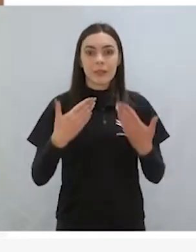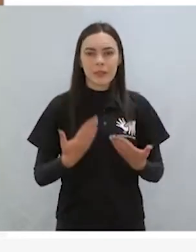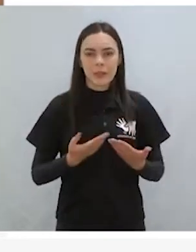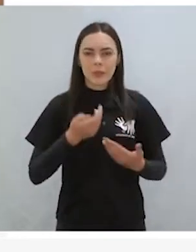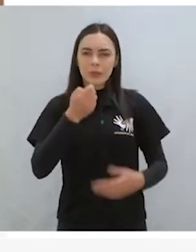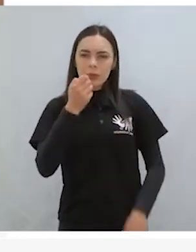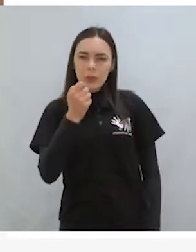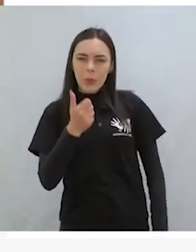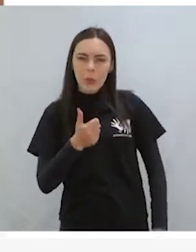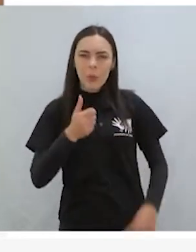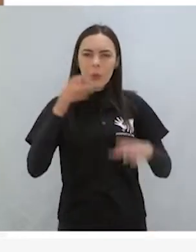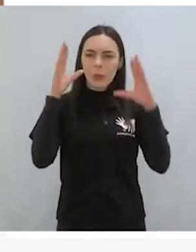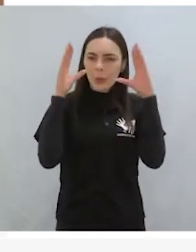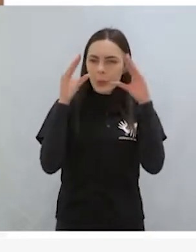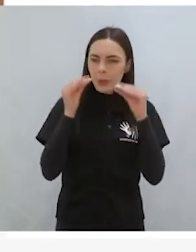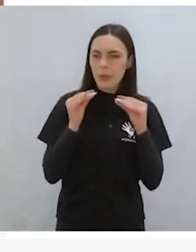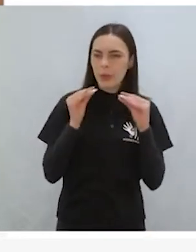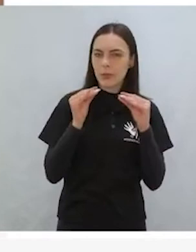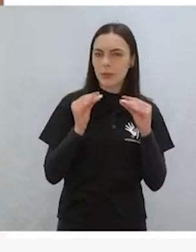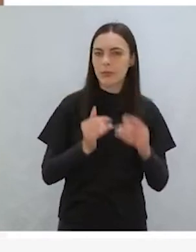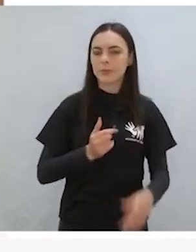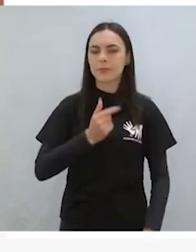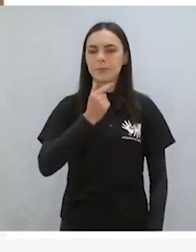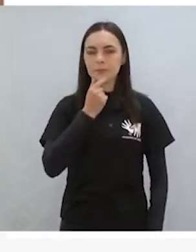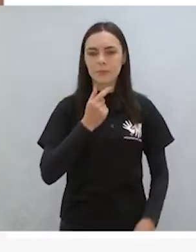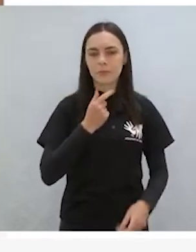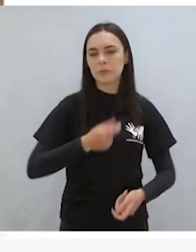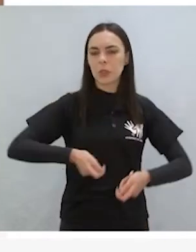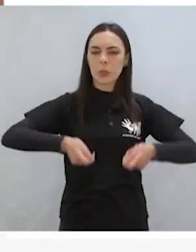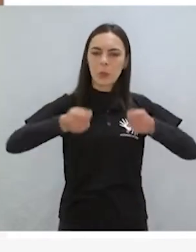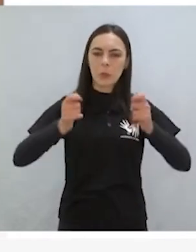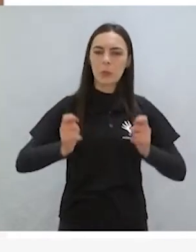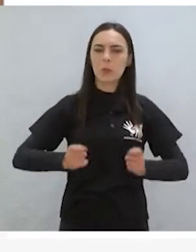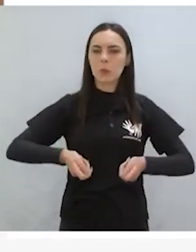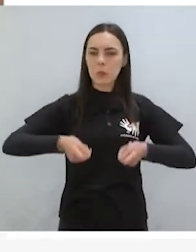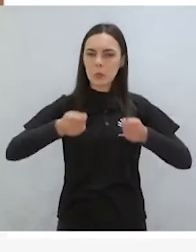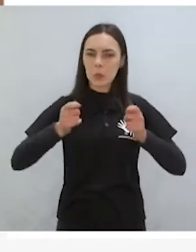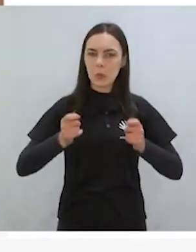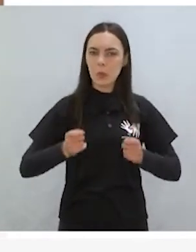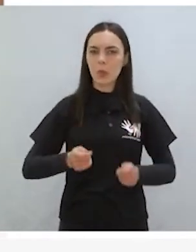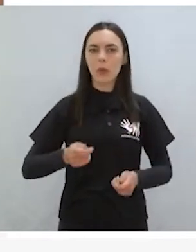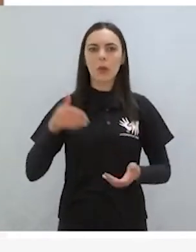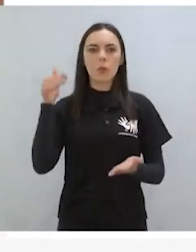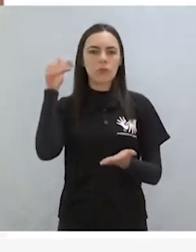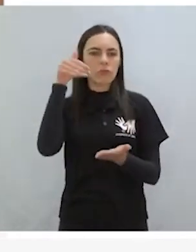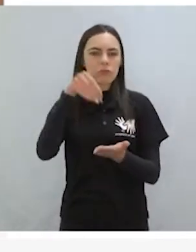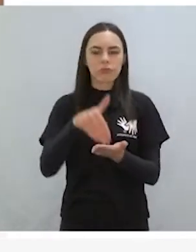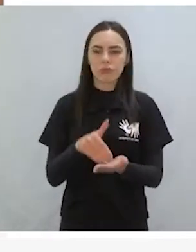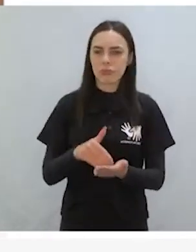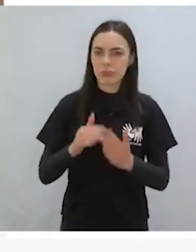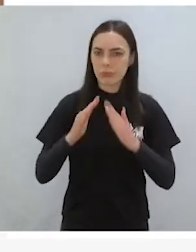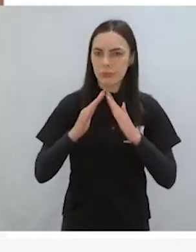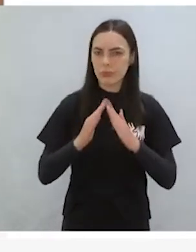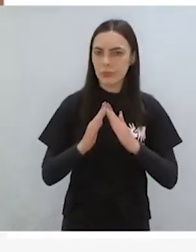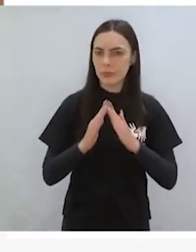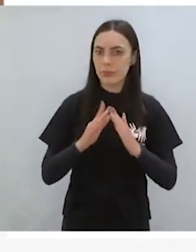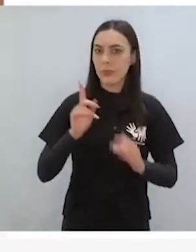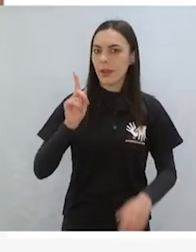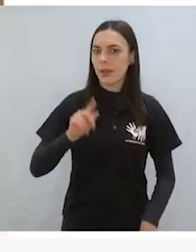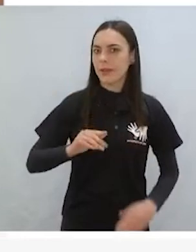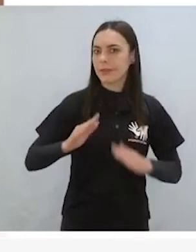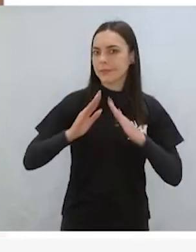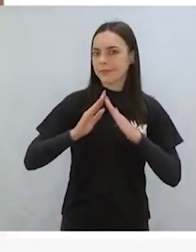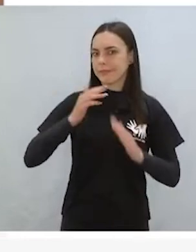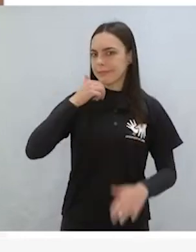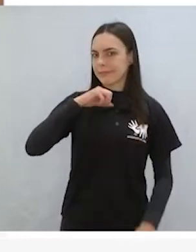Finalmente, quando já era quase noite, sua carruagem chegou à última casa da cidade,